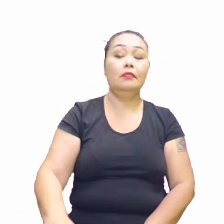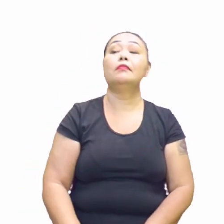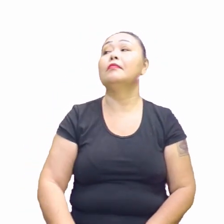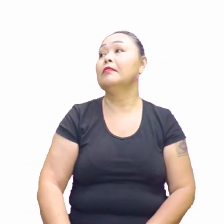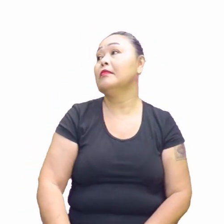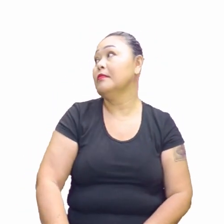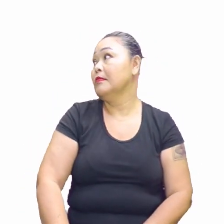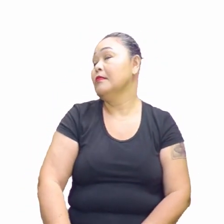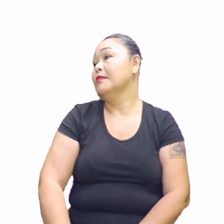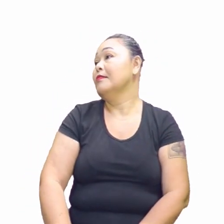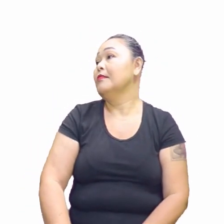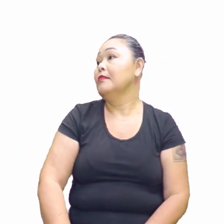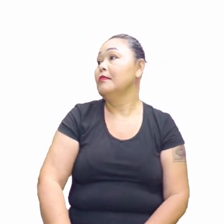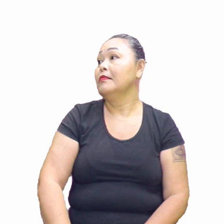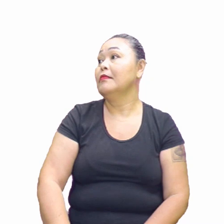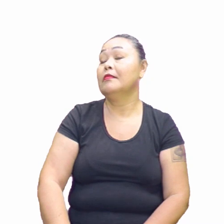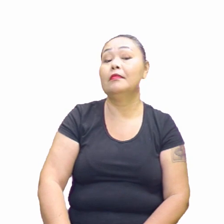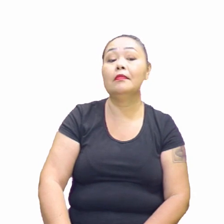E.